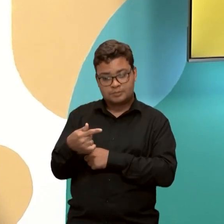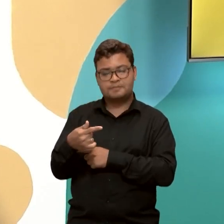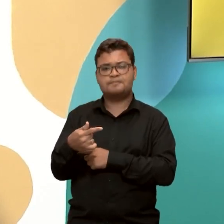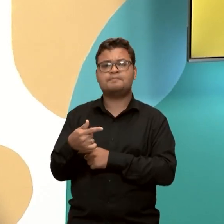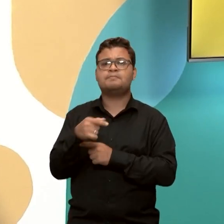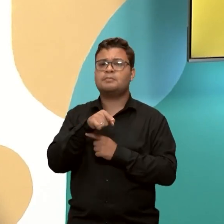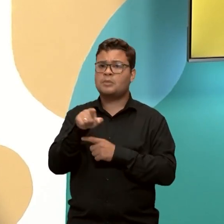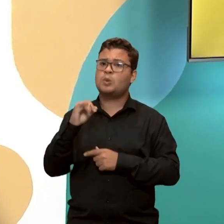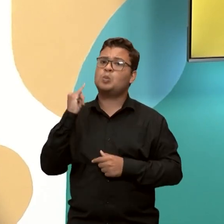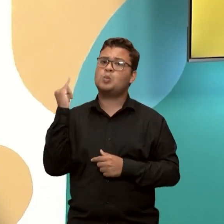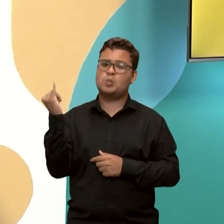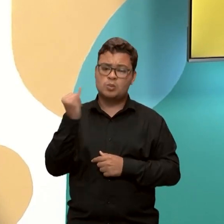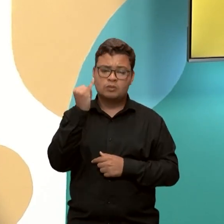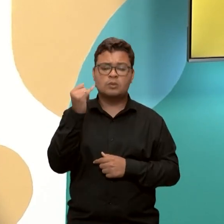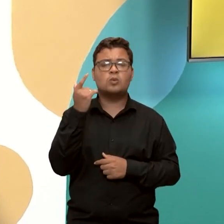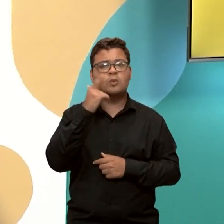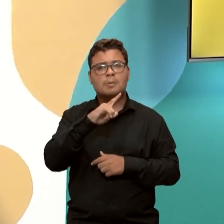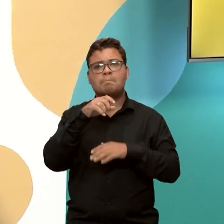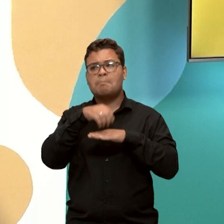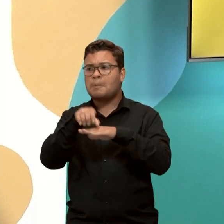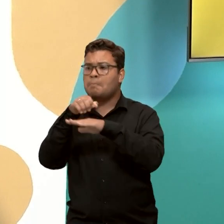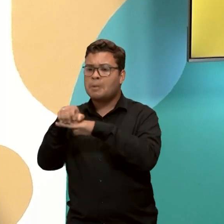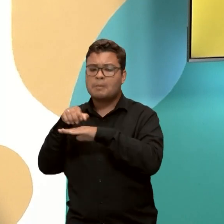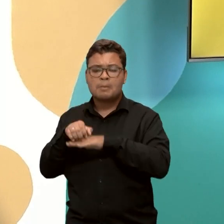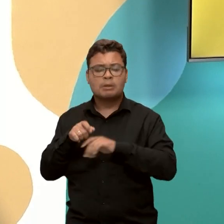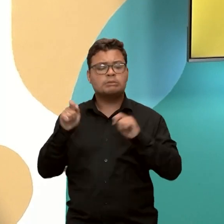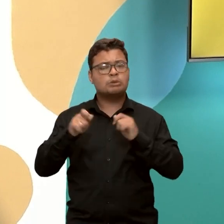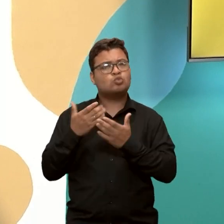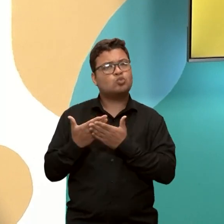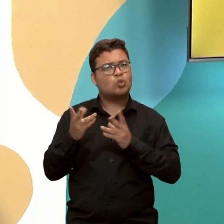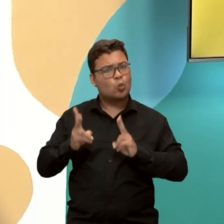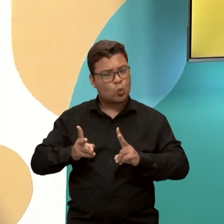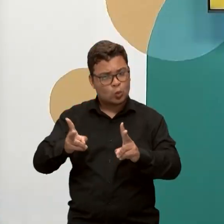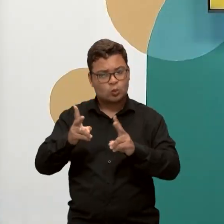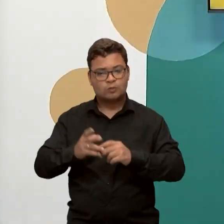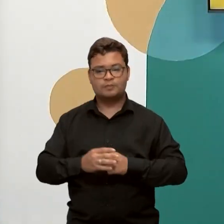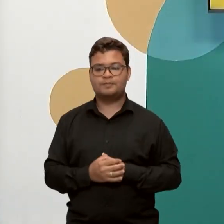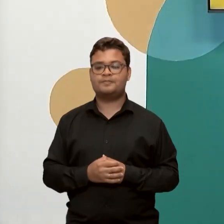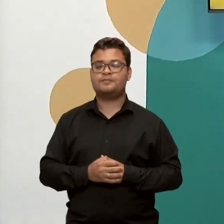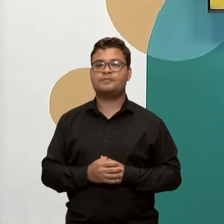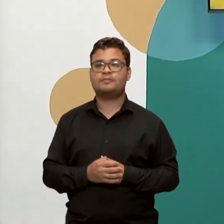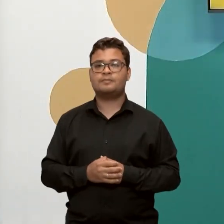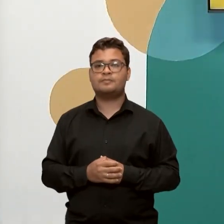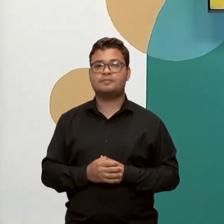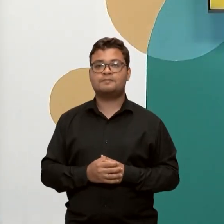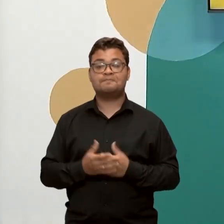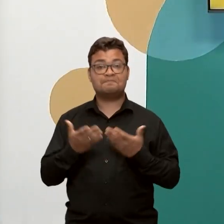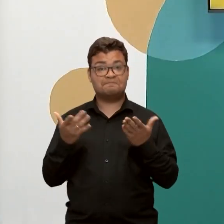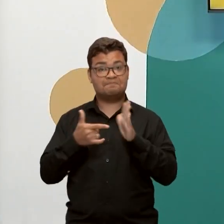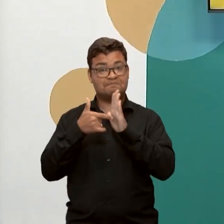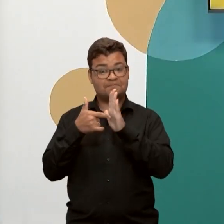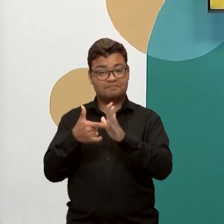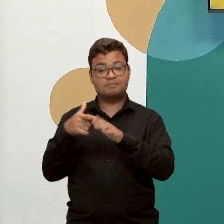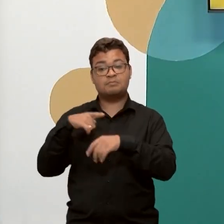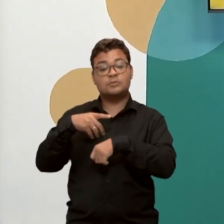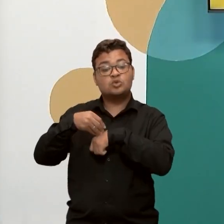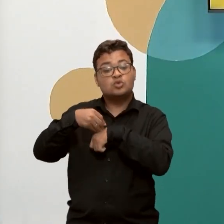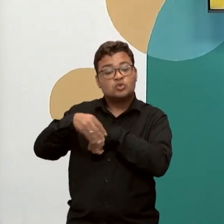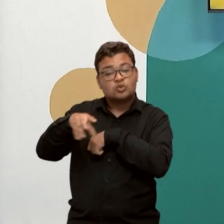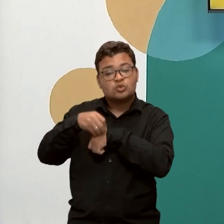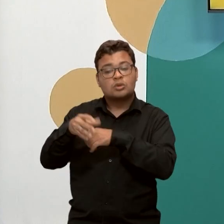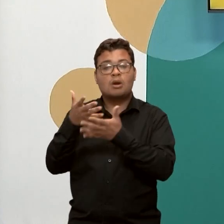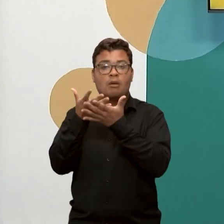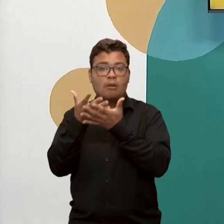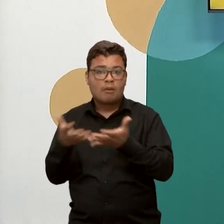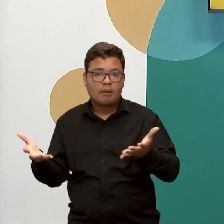tem matrícula em universidade ainda, até o momento, é preciso fazer, ou em escolas também, claro, preciso fazer o cadastramento. Fique atento, viu? Porque